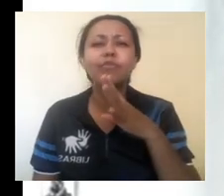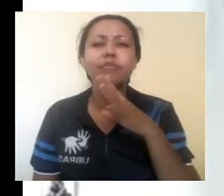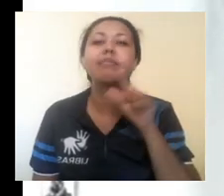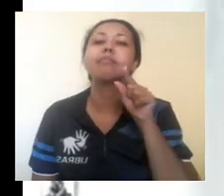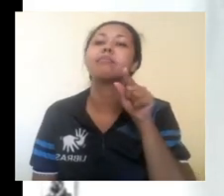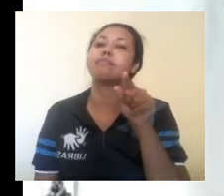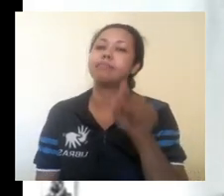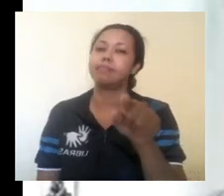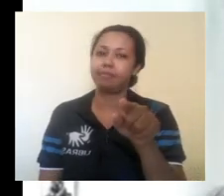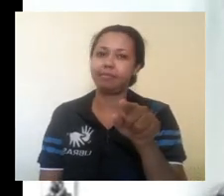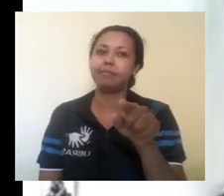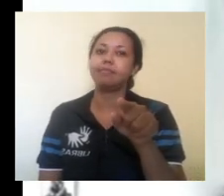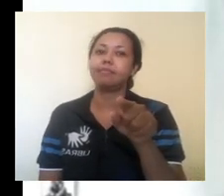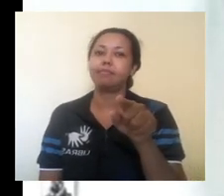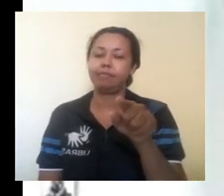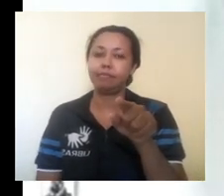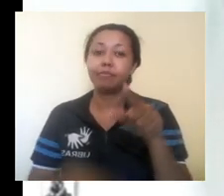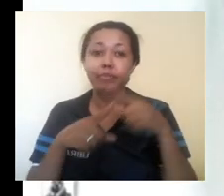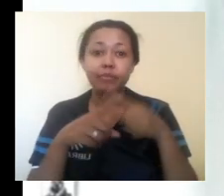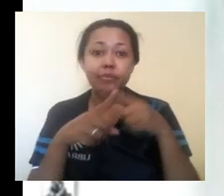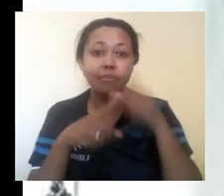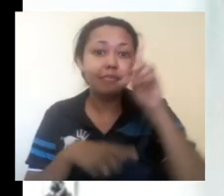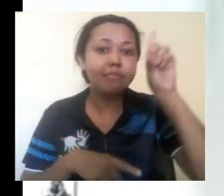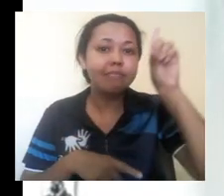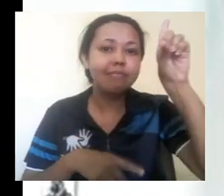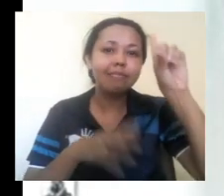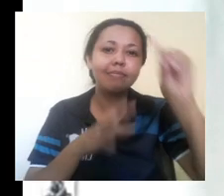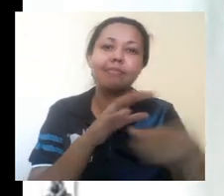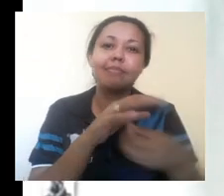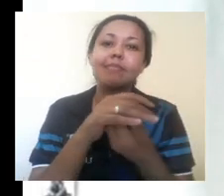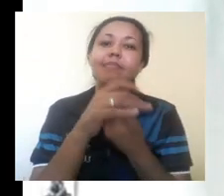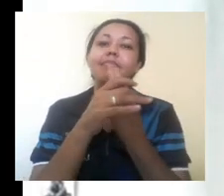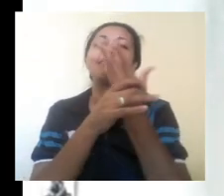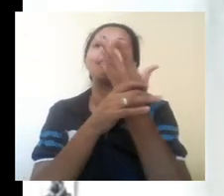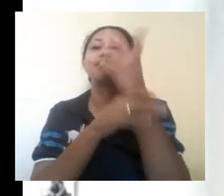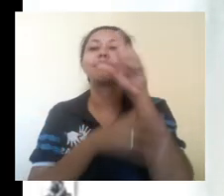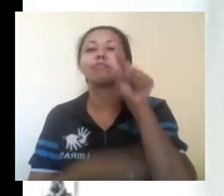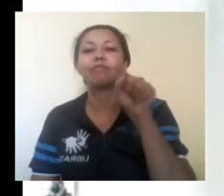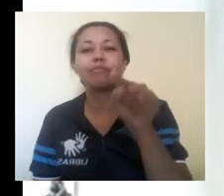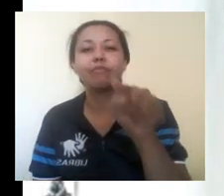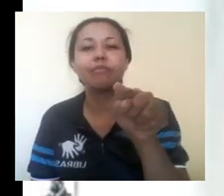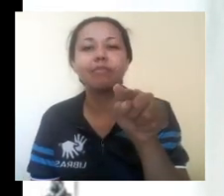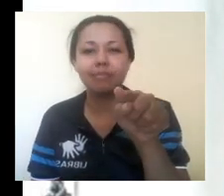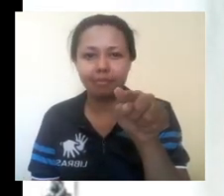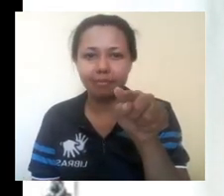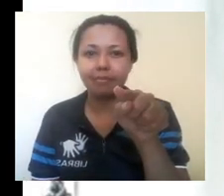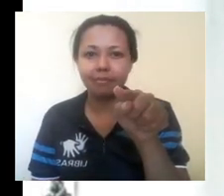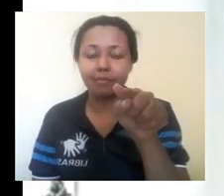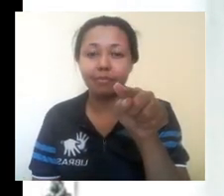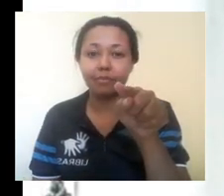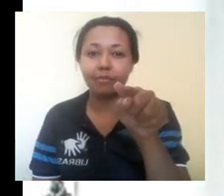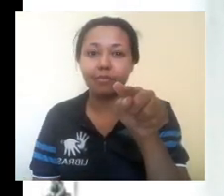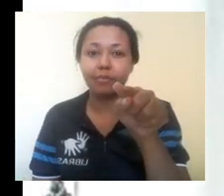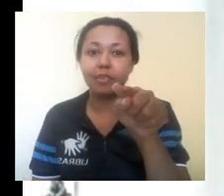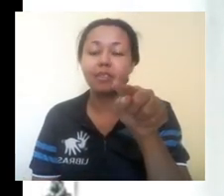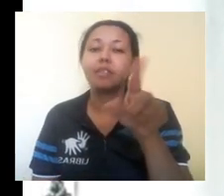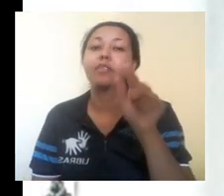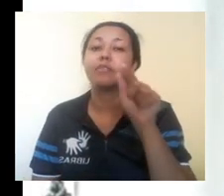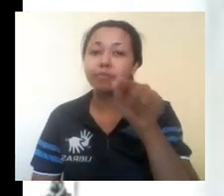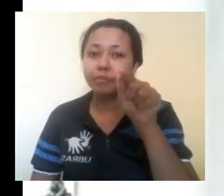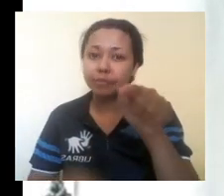porque ele mesmo colocou, e o objetivo é que essas qualidades reflitam a glória dele. Então, para